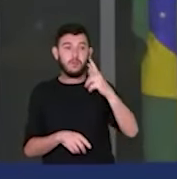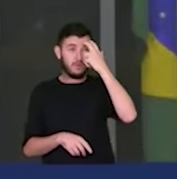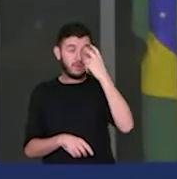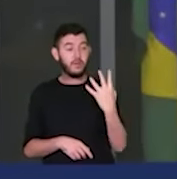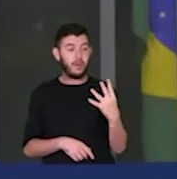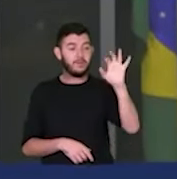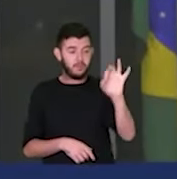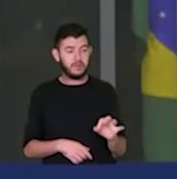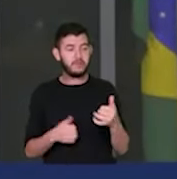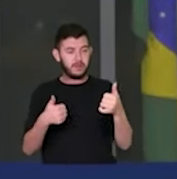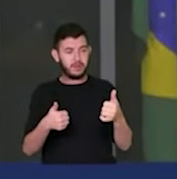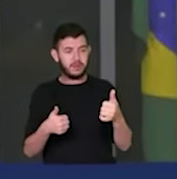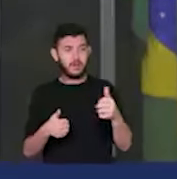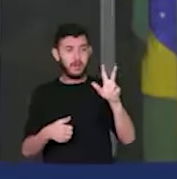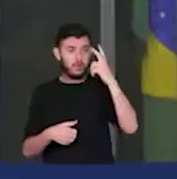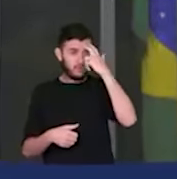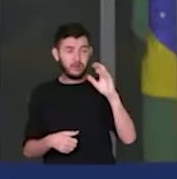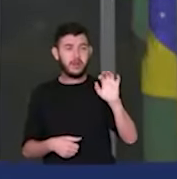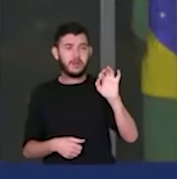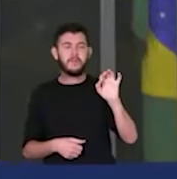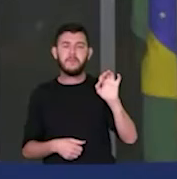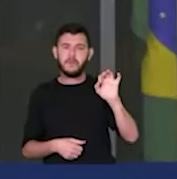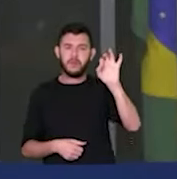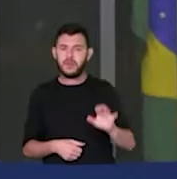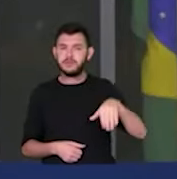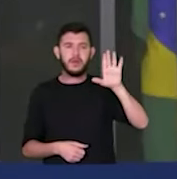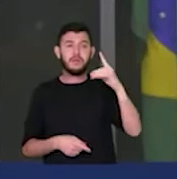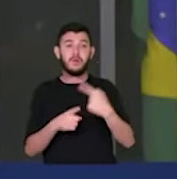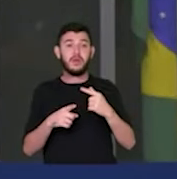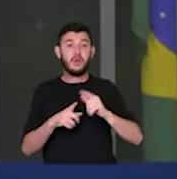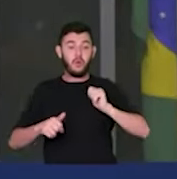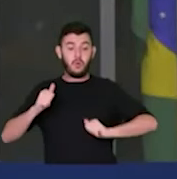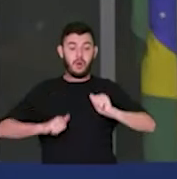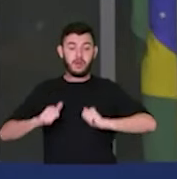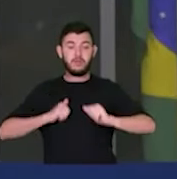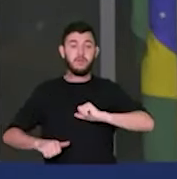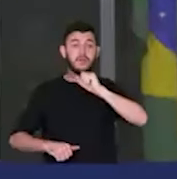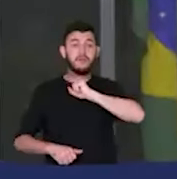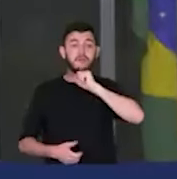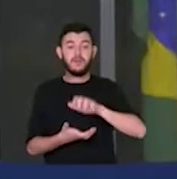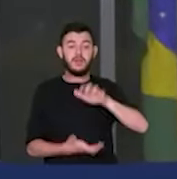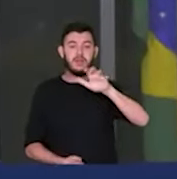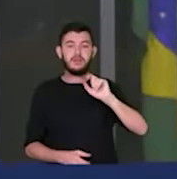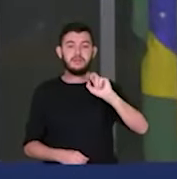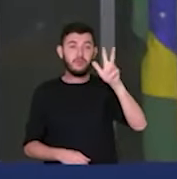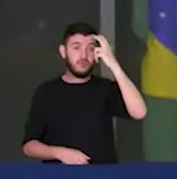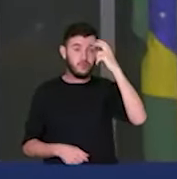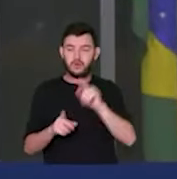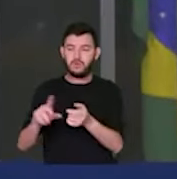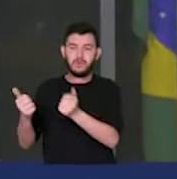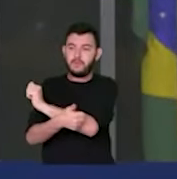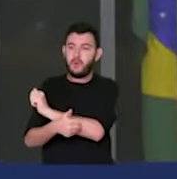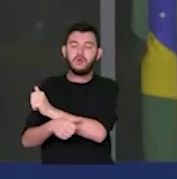A cultura tem mais, porque o ator envelhece fazendo cultura. O esportista não envelhece fazendo esporte,